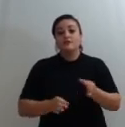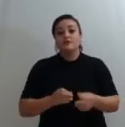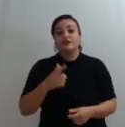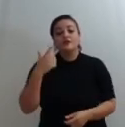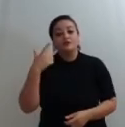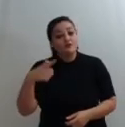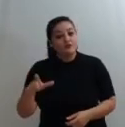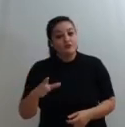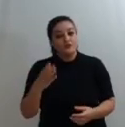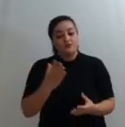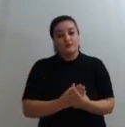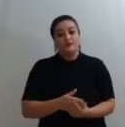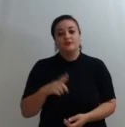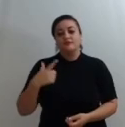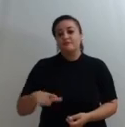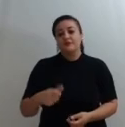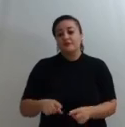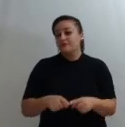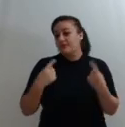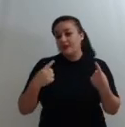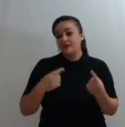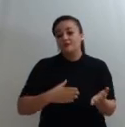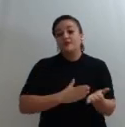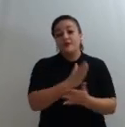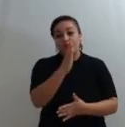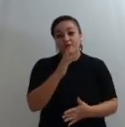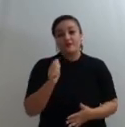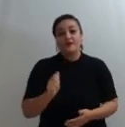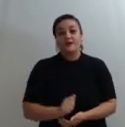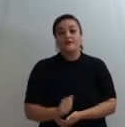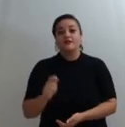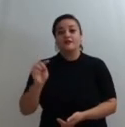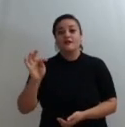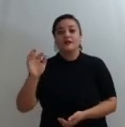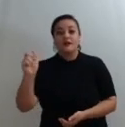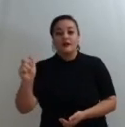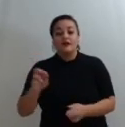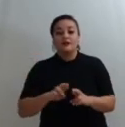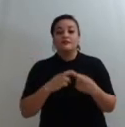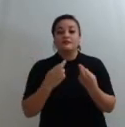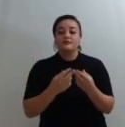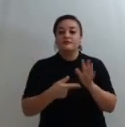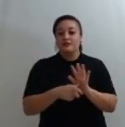Não havendo impugnação, fica assim aprovada a ata da sessão antecedente.